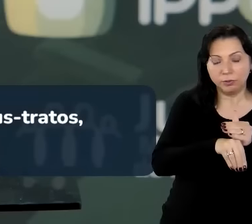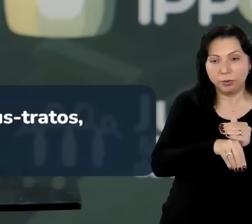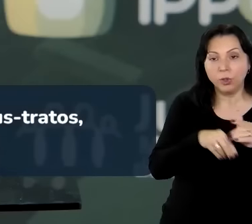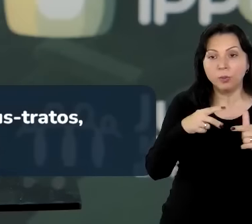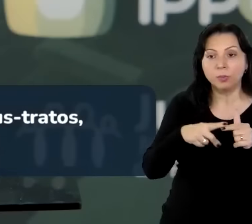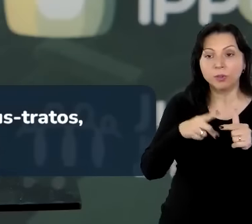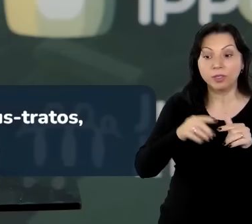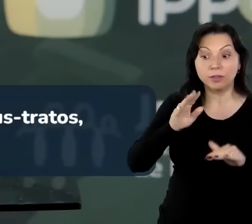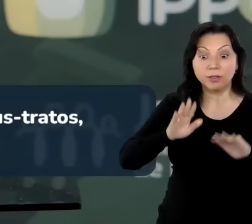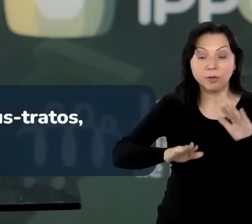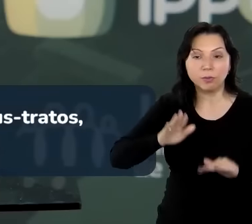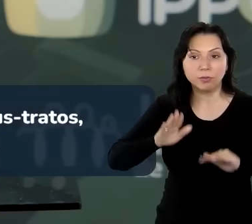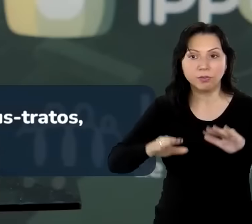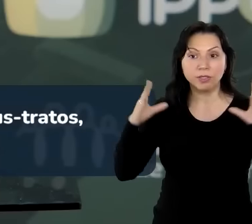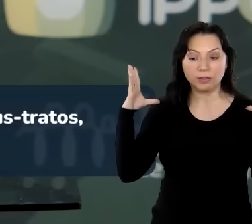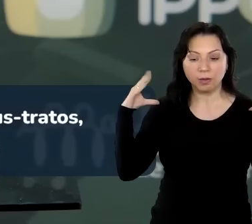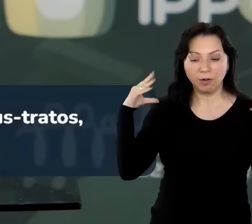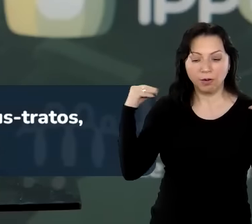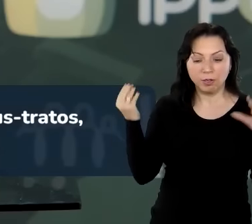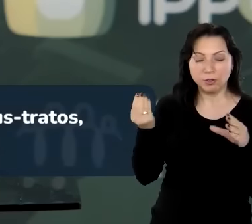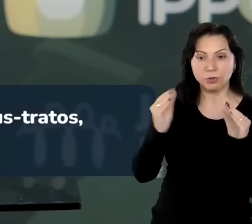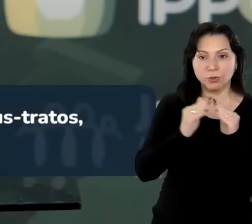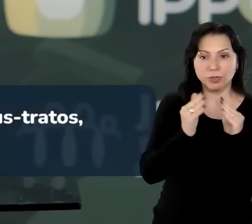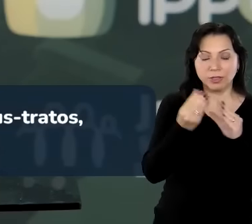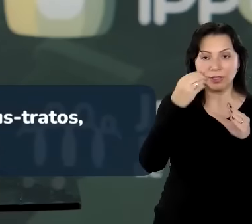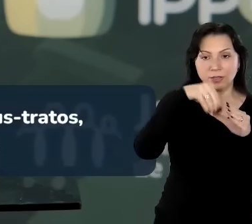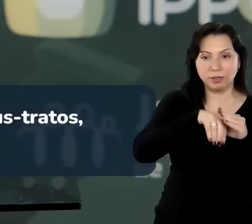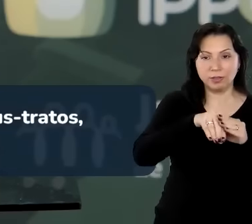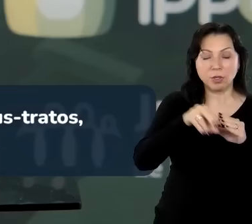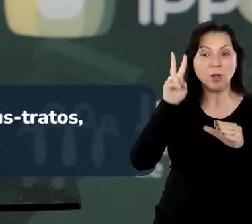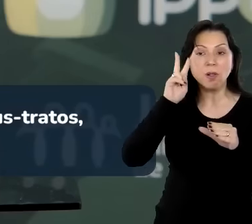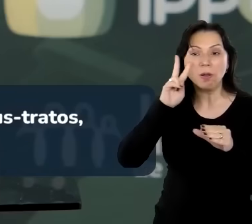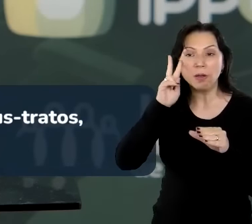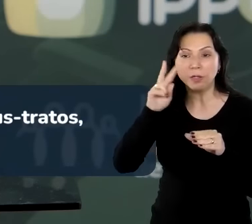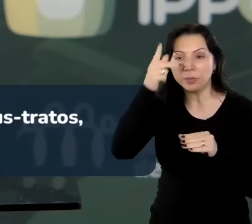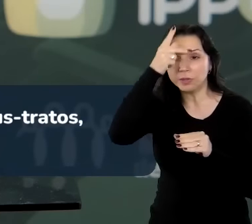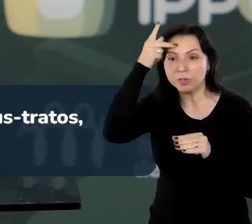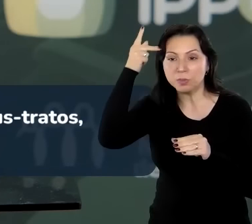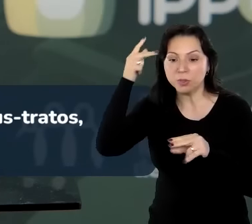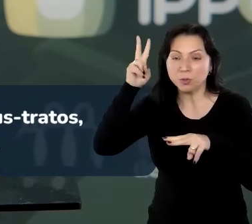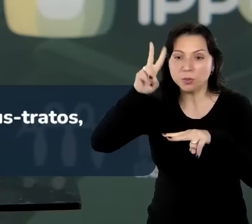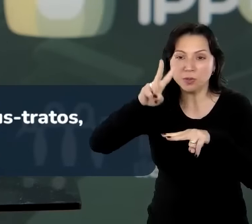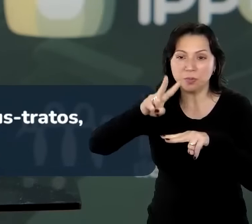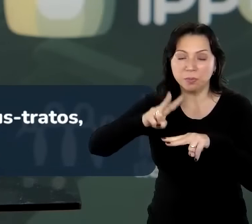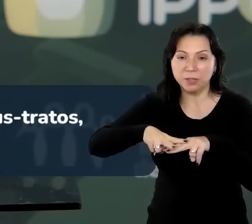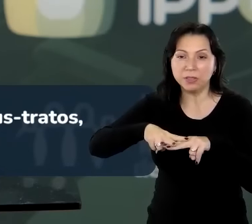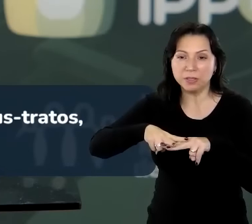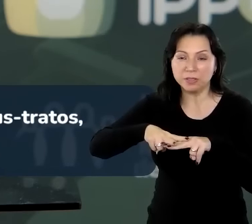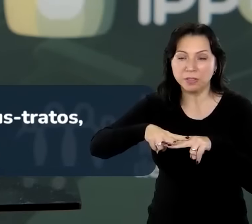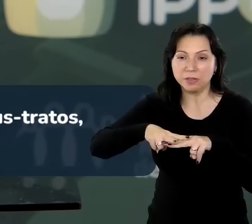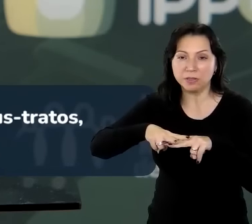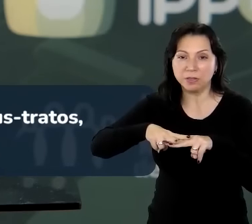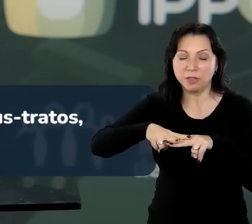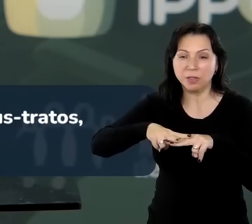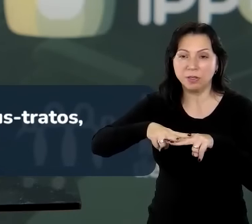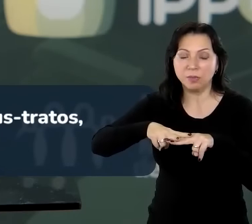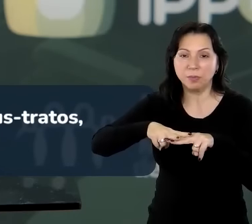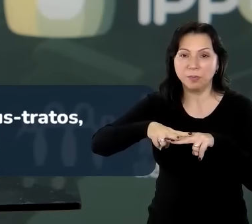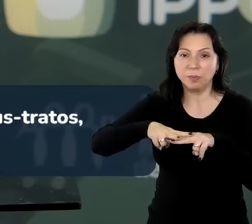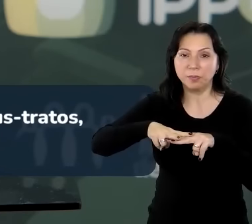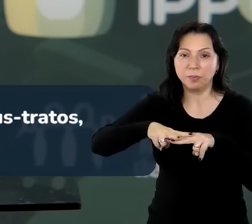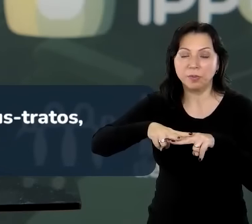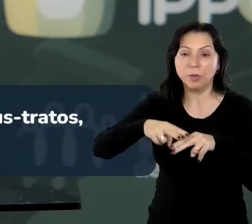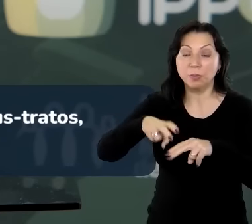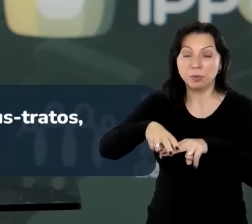Lembrai-vos dos encarcerados, como se presos com eles, dos que sofrem maus tratos, como se com efeito vós mesmos